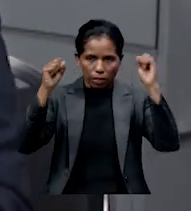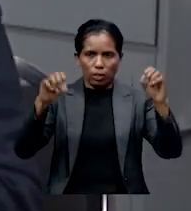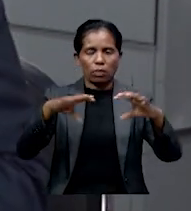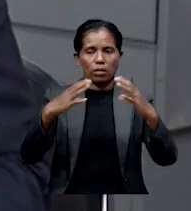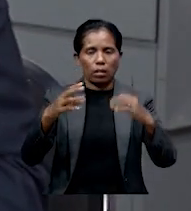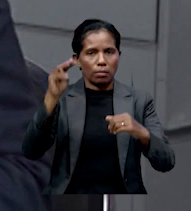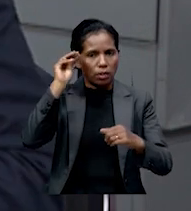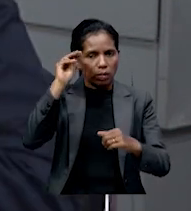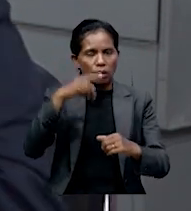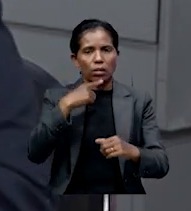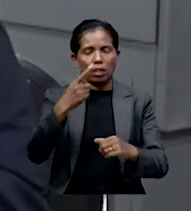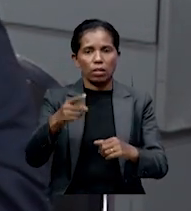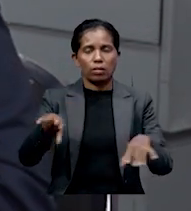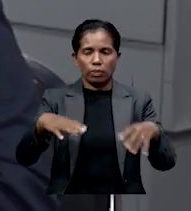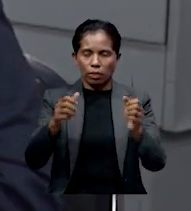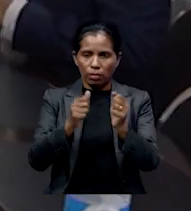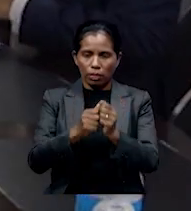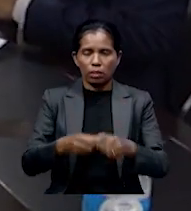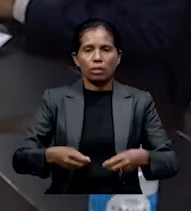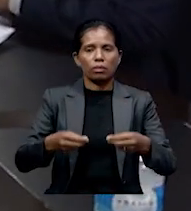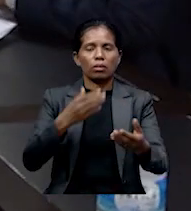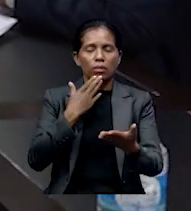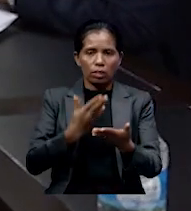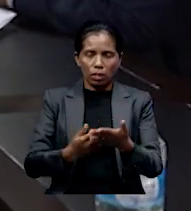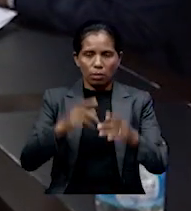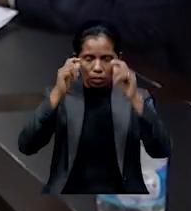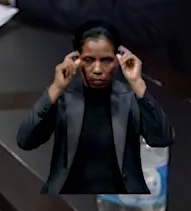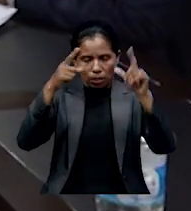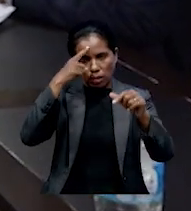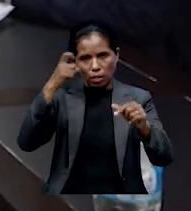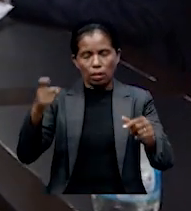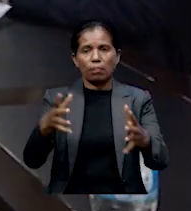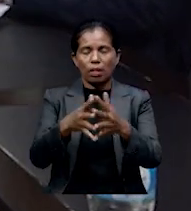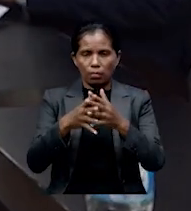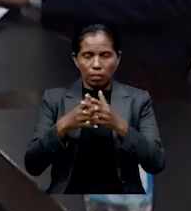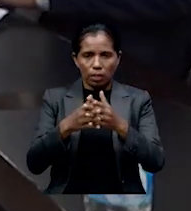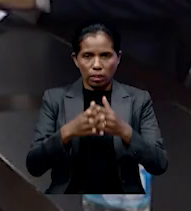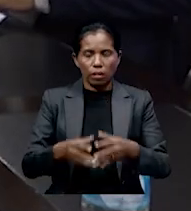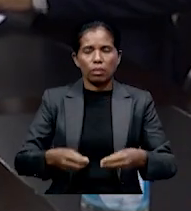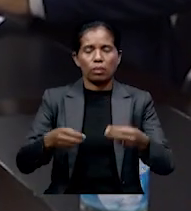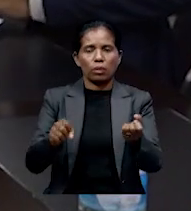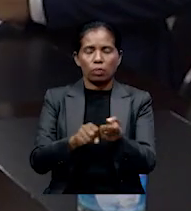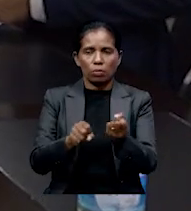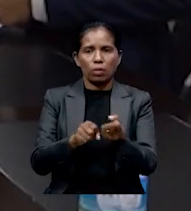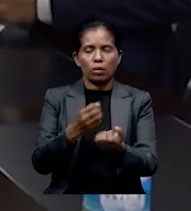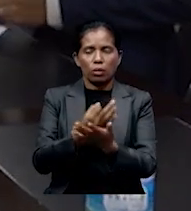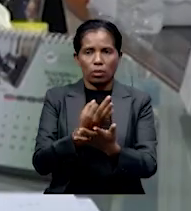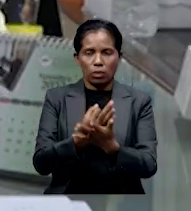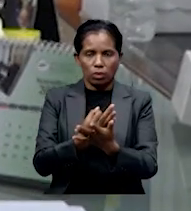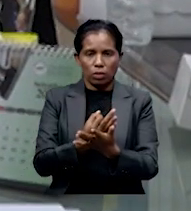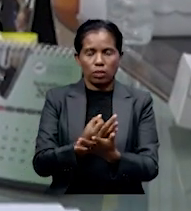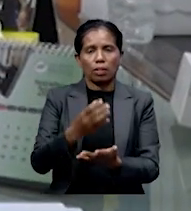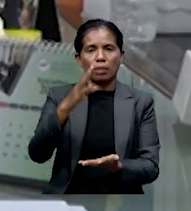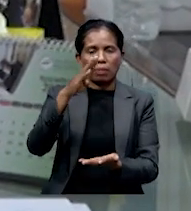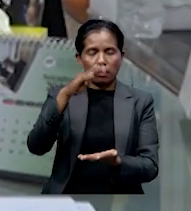Ministro, explica a cor e a benefício para Timor-Leste, também Estados Unidos da América se for apoio ao san dólar americano tocon